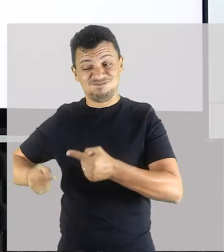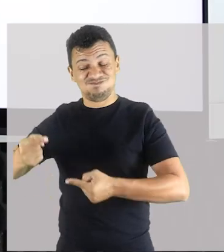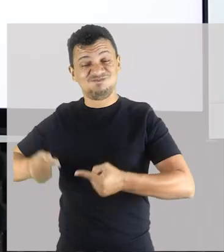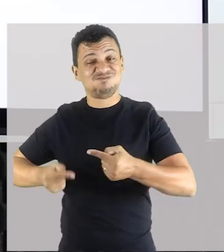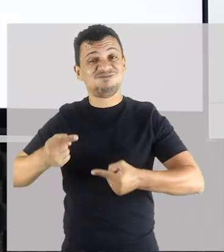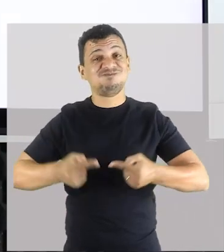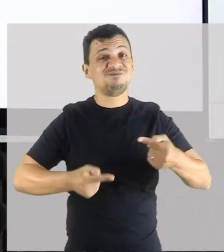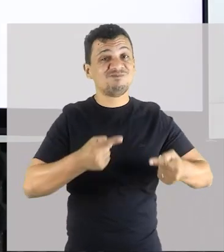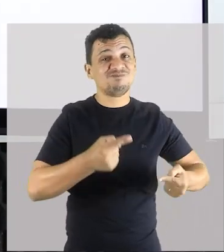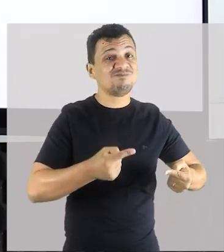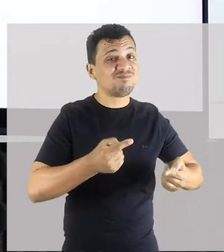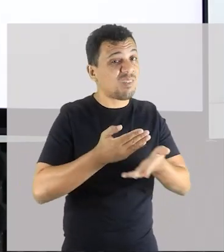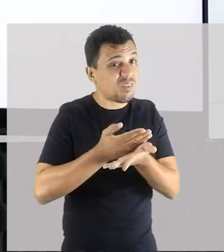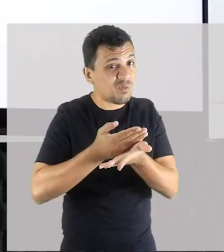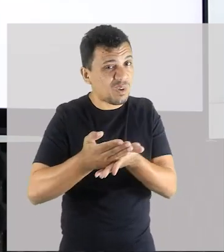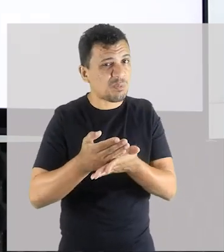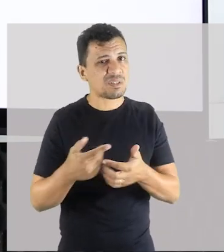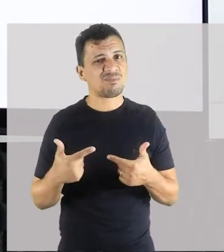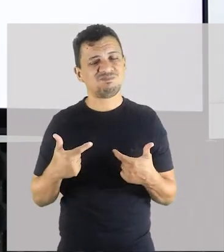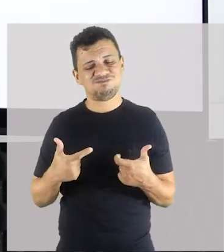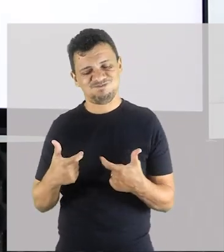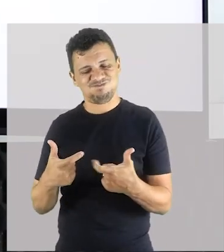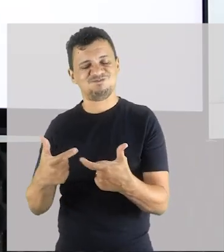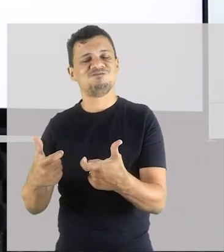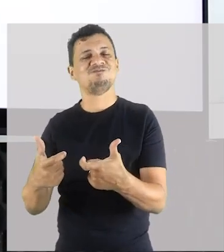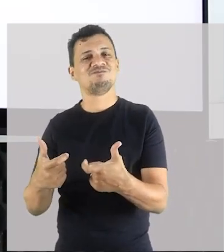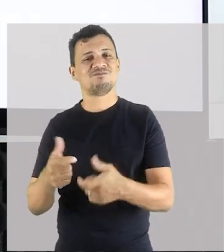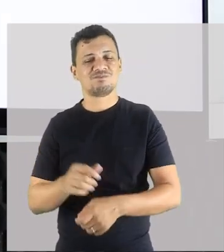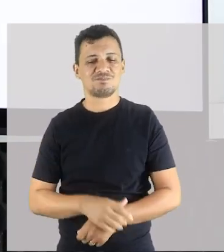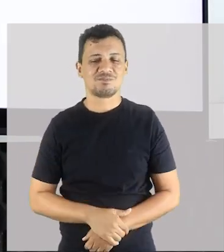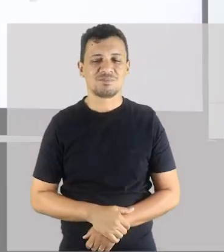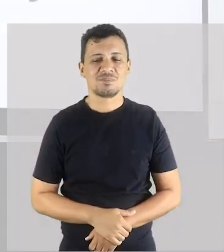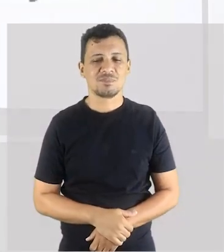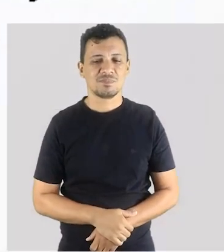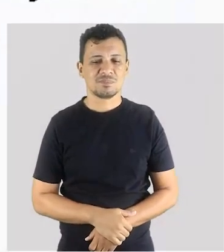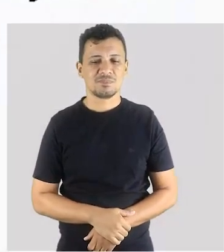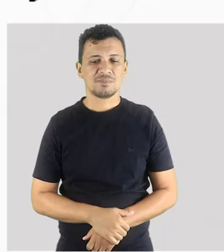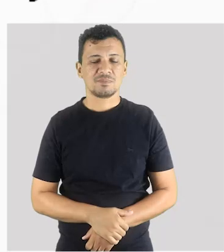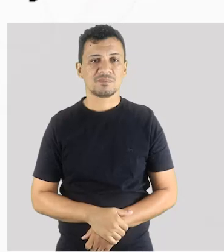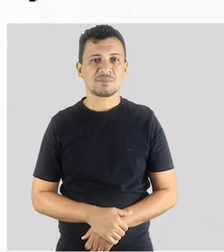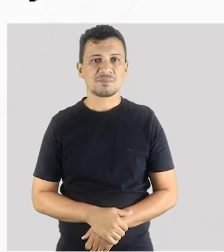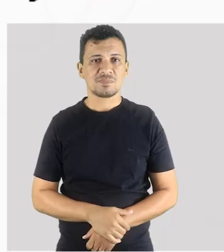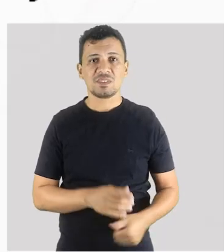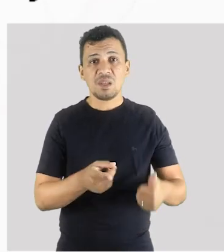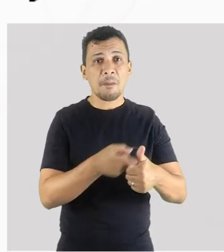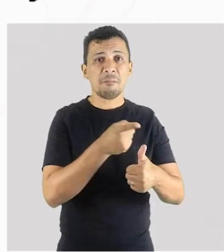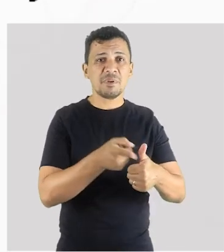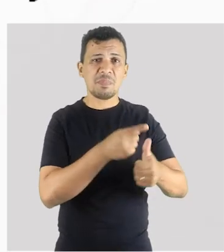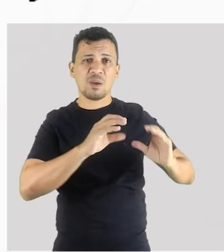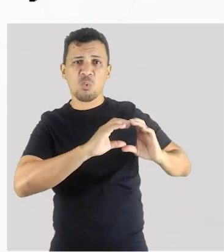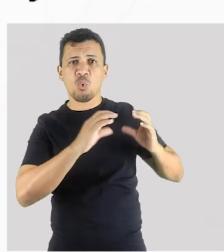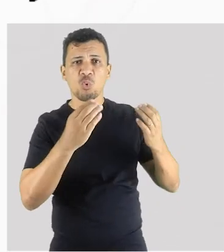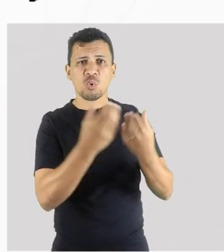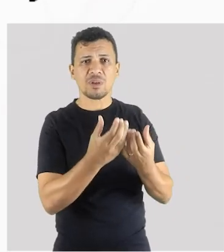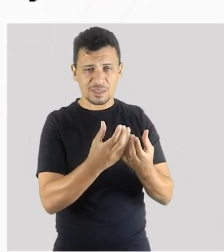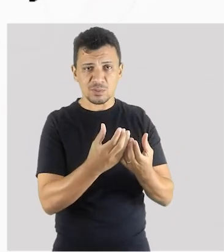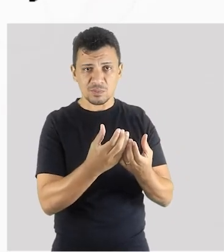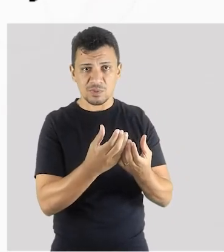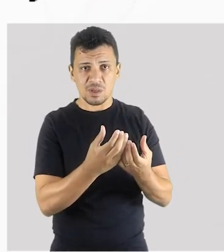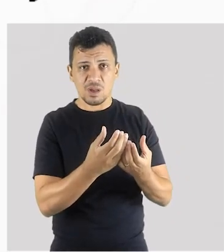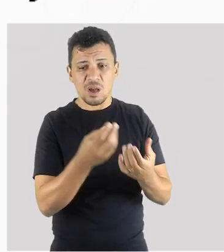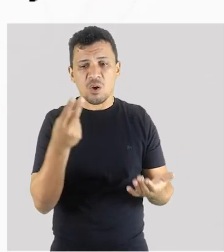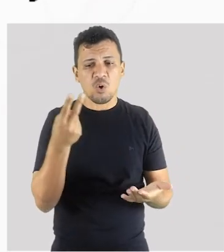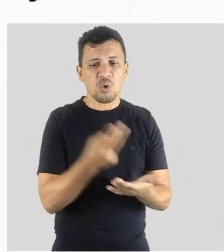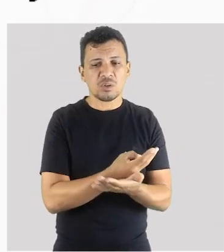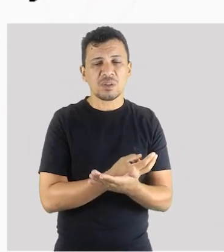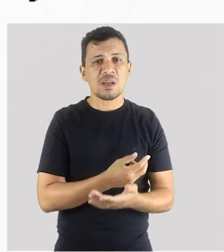culminar, claro, por uma guerra que a gente vai conhecer um pouco mais à frente. Então, o primeiro Congresso Continental da Filadélfia, ocorrido em setembro